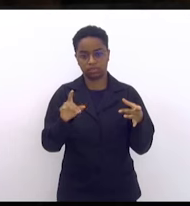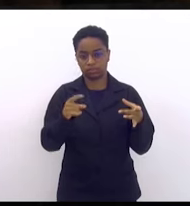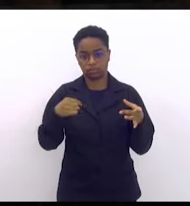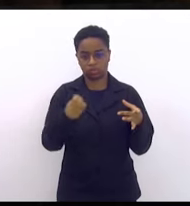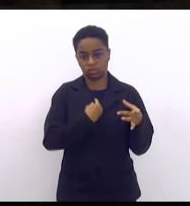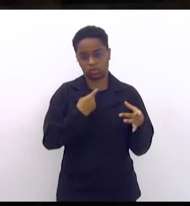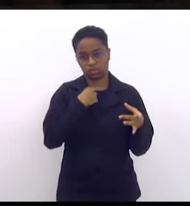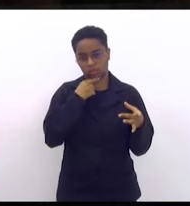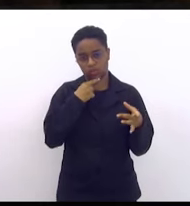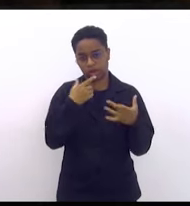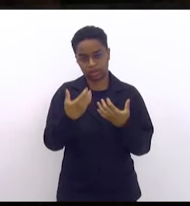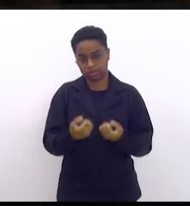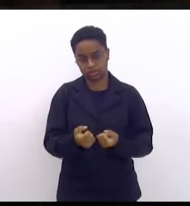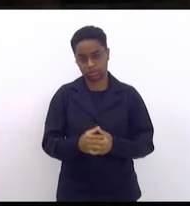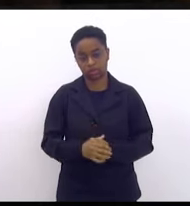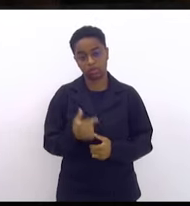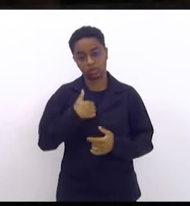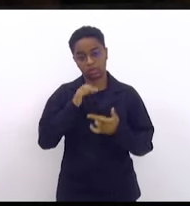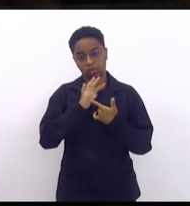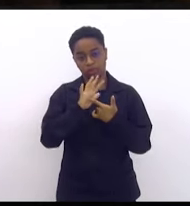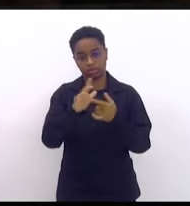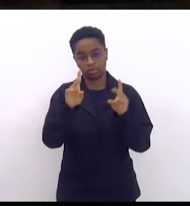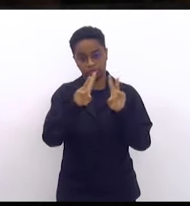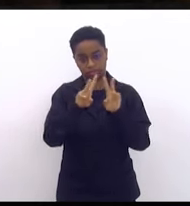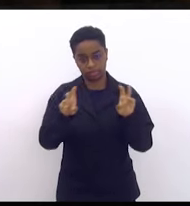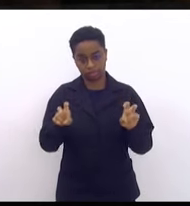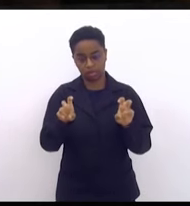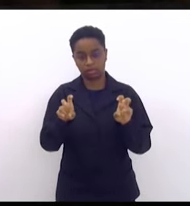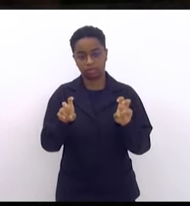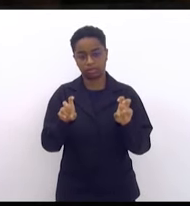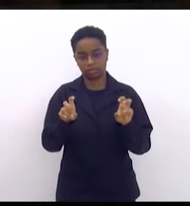inaceitável, senhor presidente. Então, quis trazer esse tema para